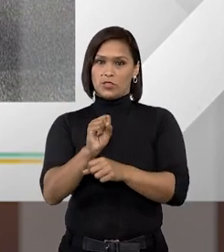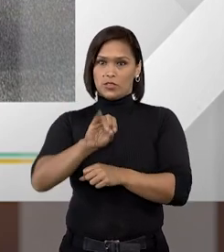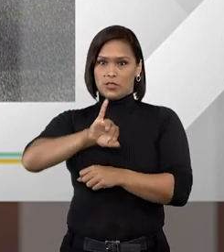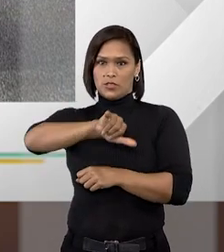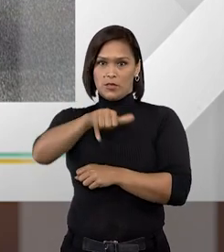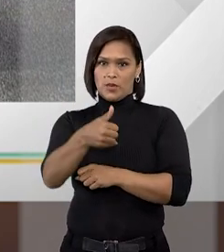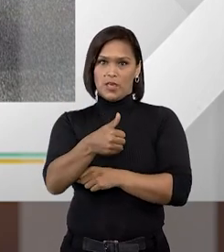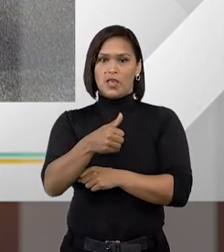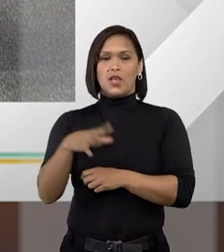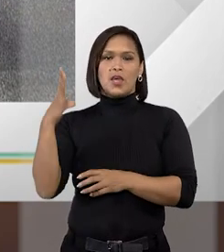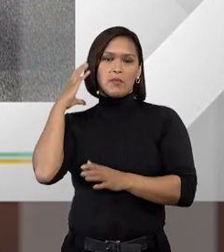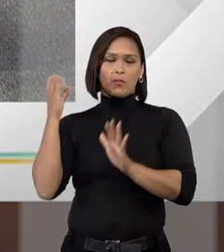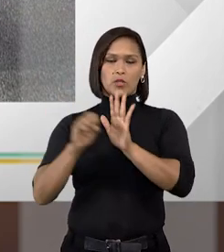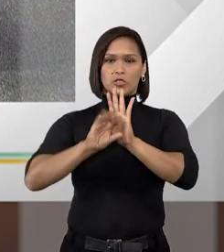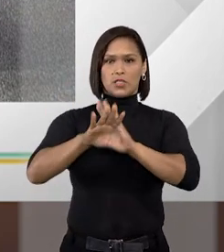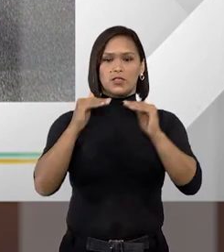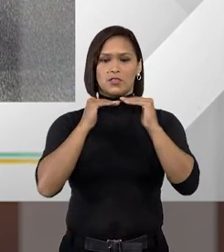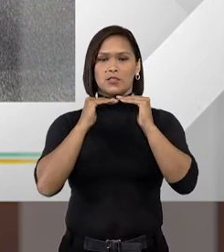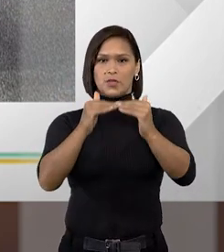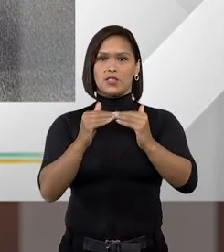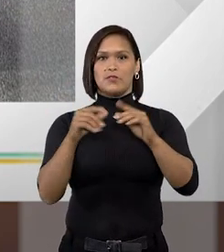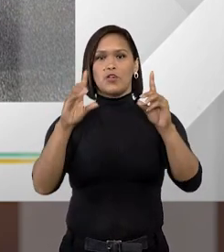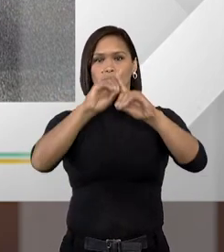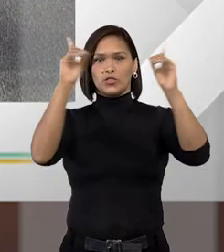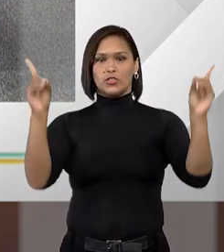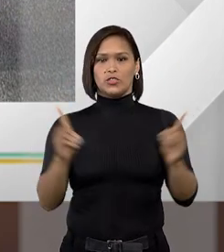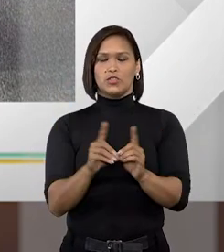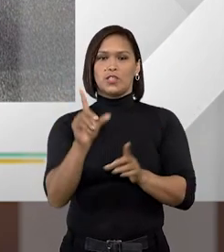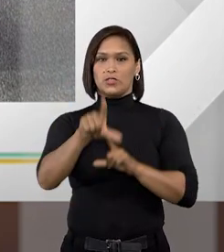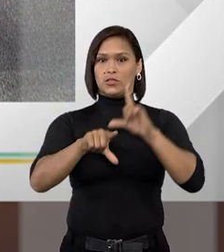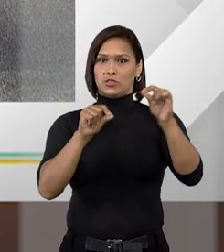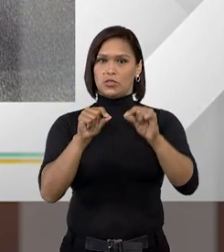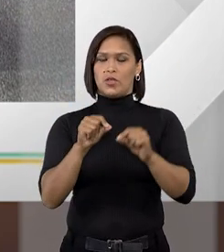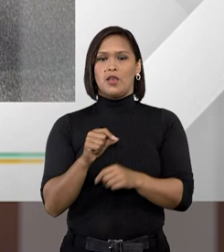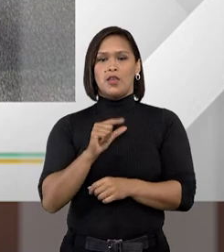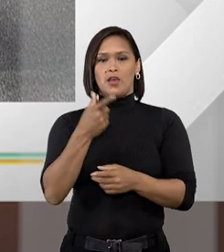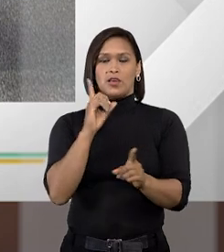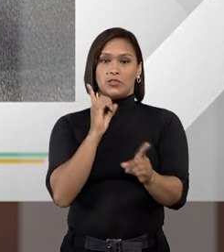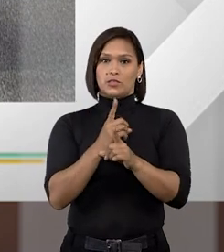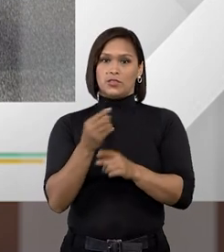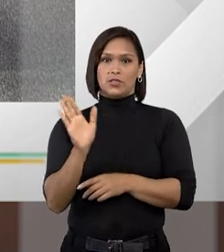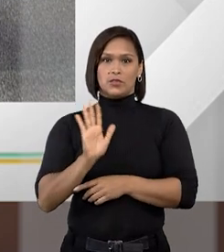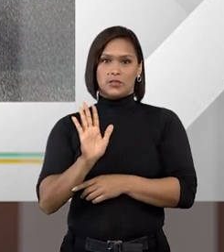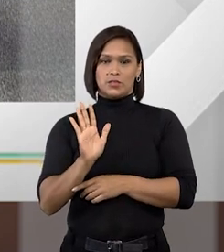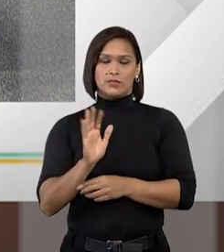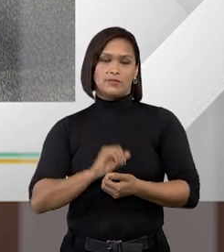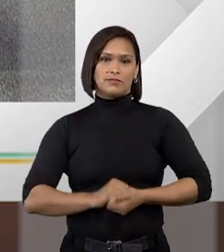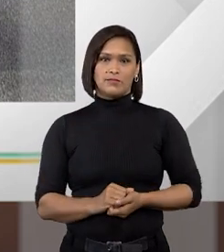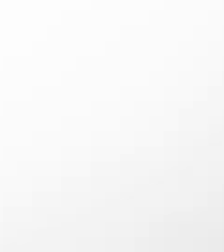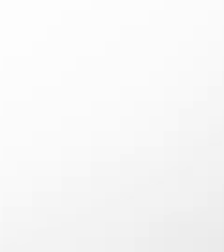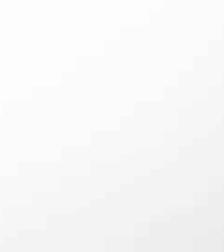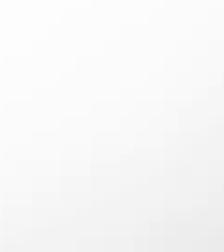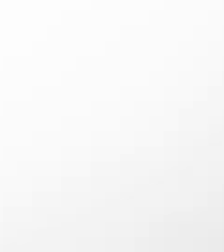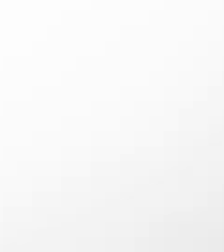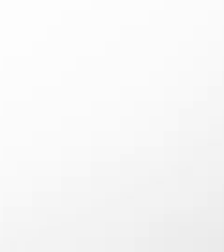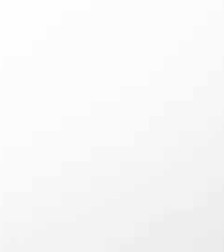no Youtube e em podcast nas plataformas digitais de sua preferência a gente se encontra tchau tchau